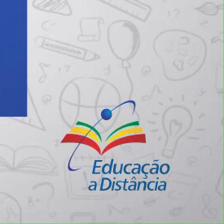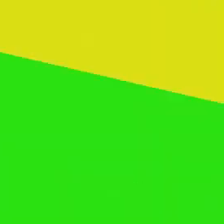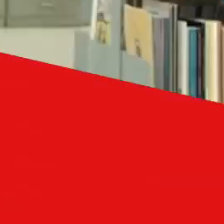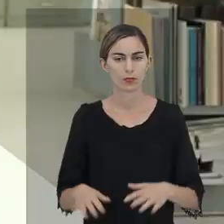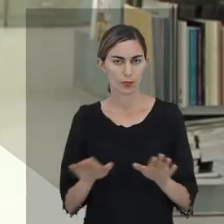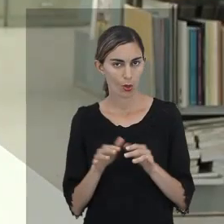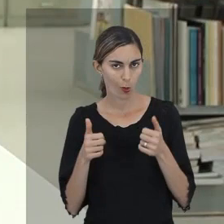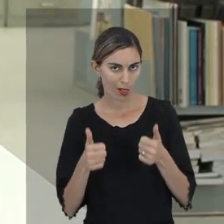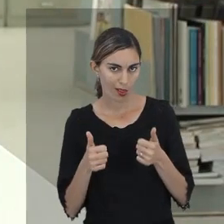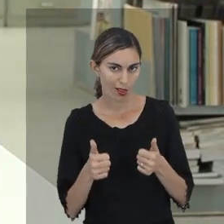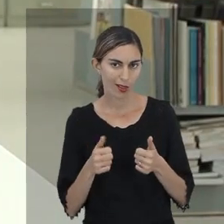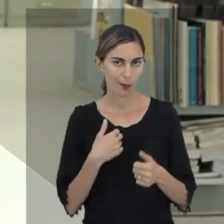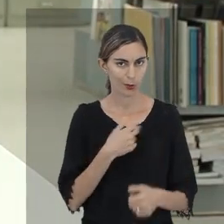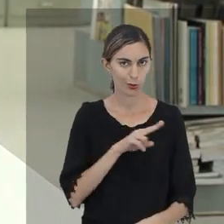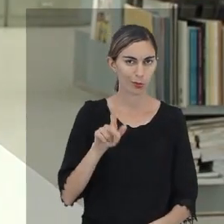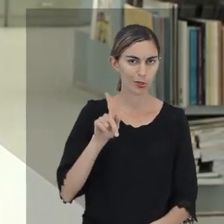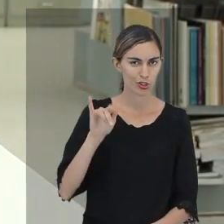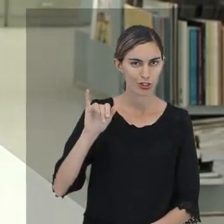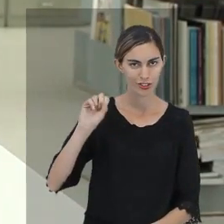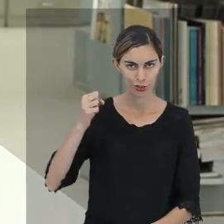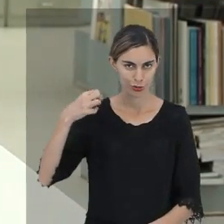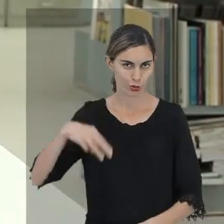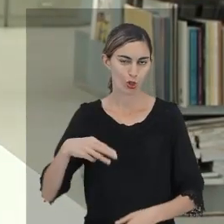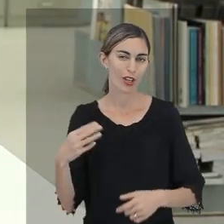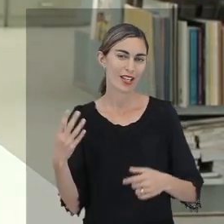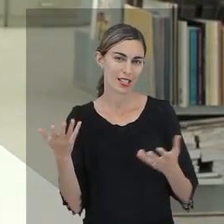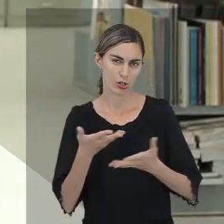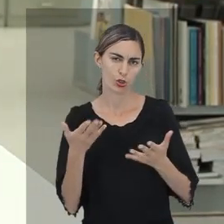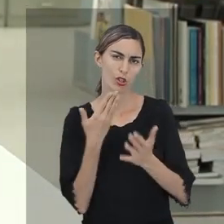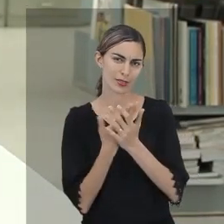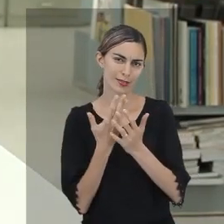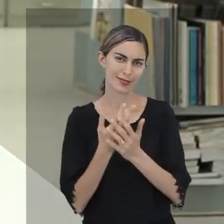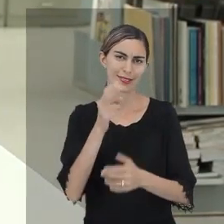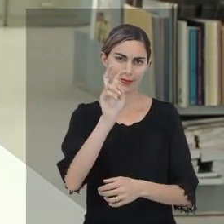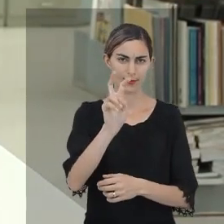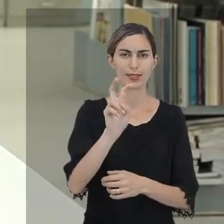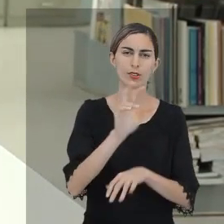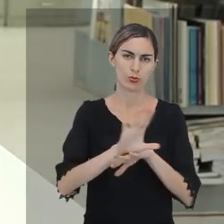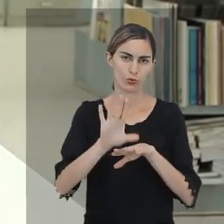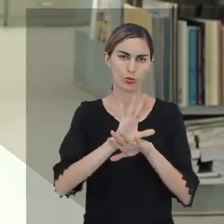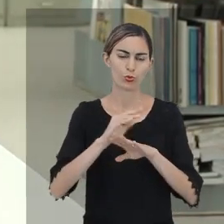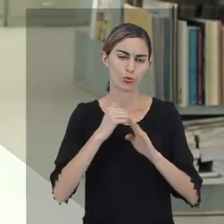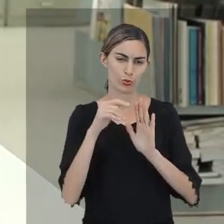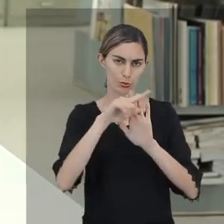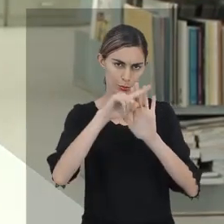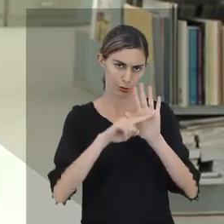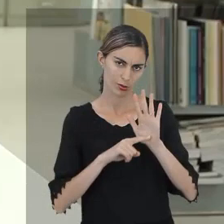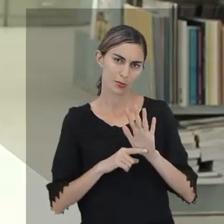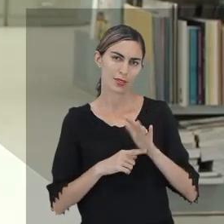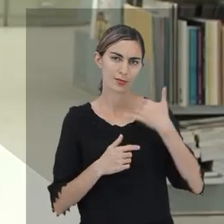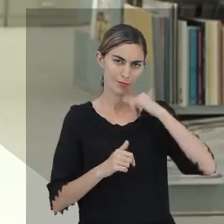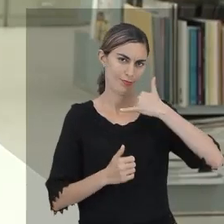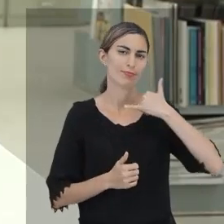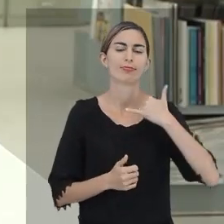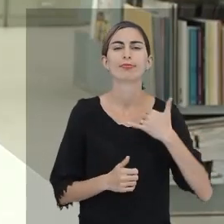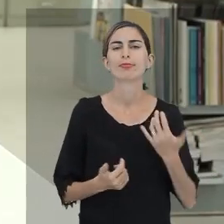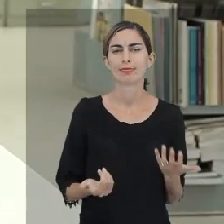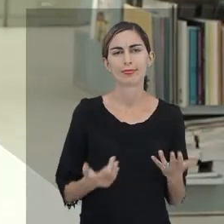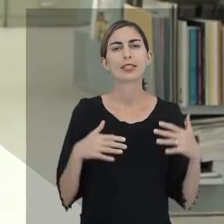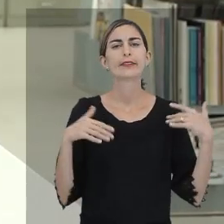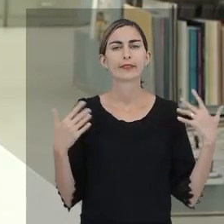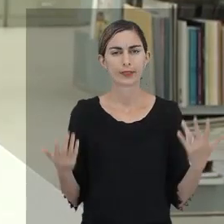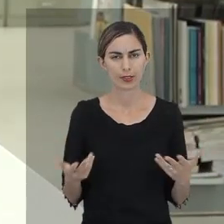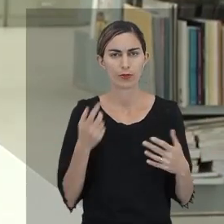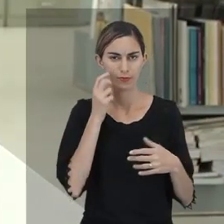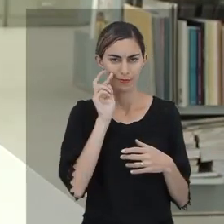olá pessoal meu nome é gilson e essa é a nossa quinta aula do nosso curso de programação para dispositivos móveis